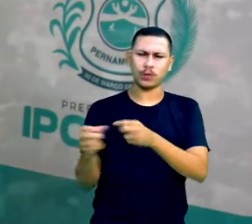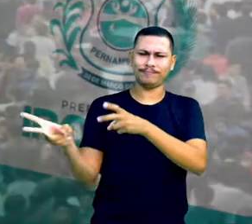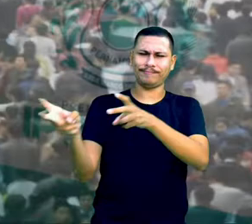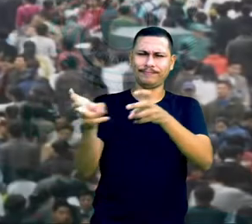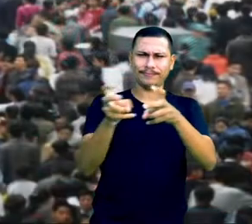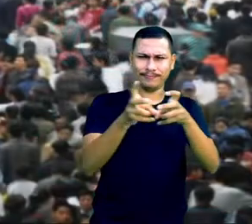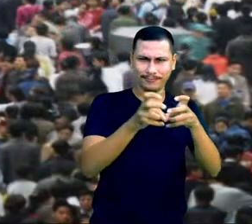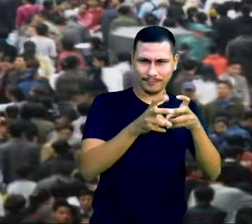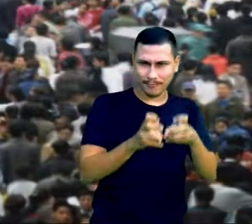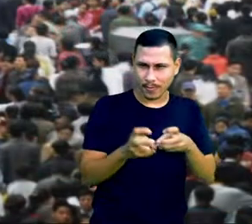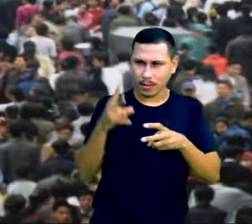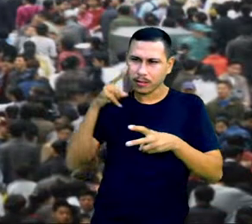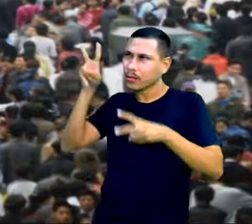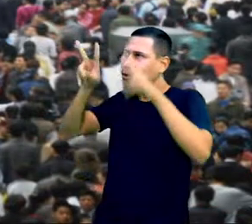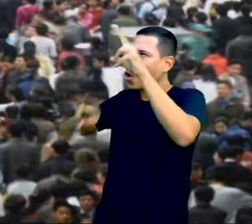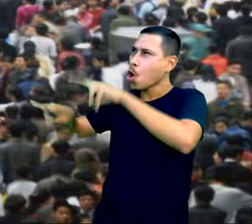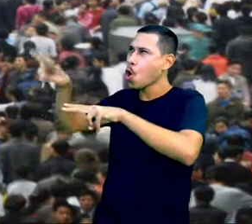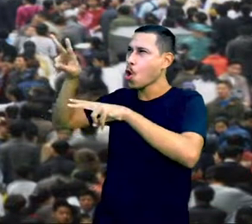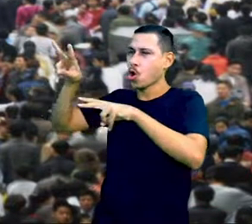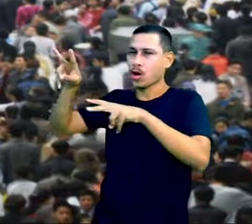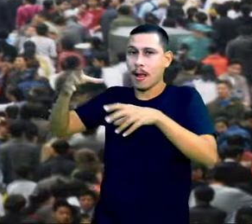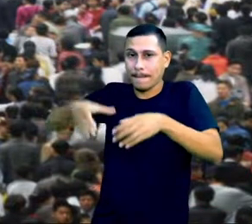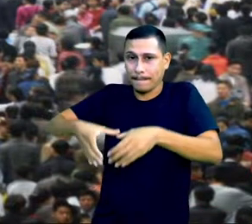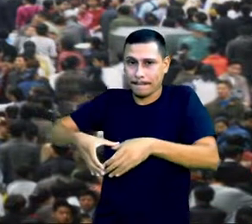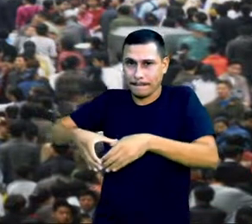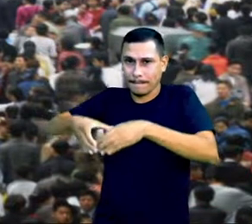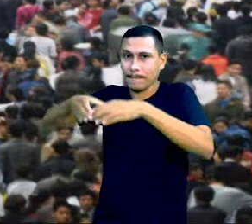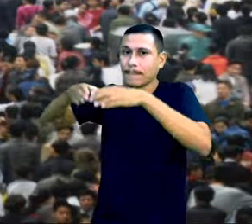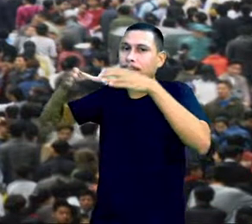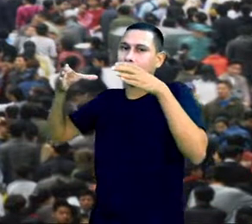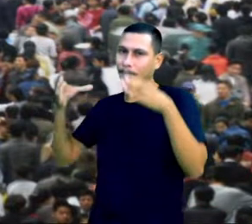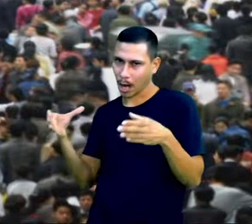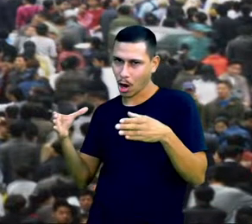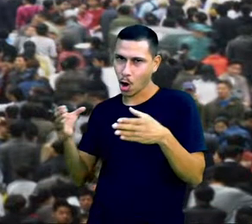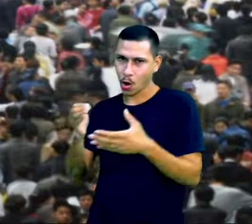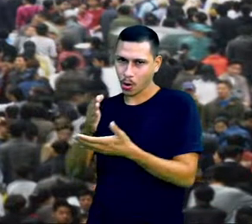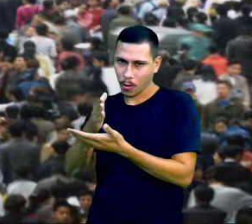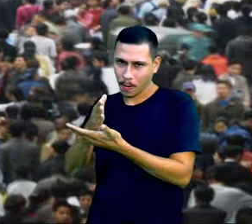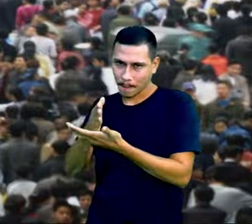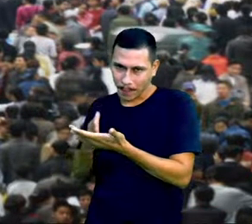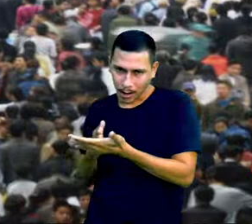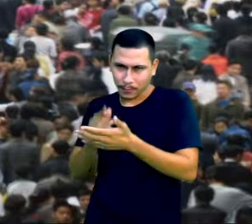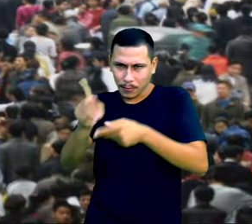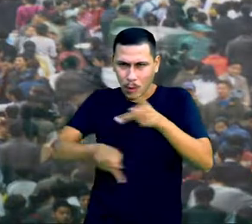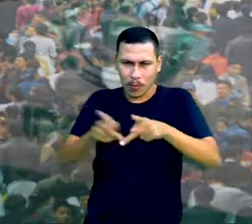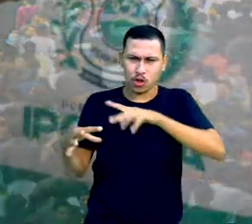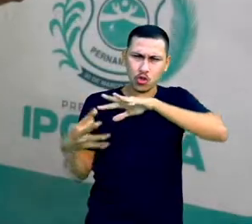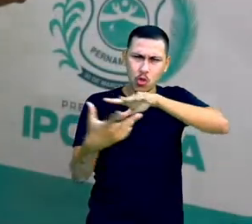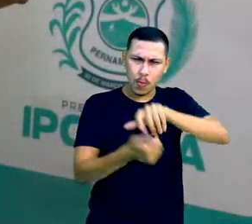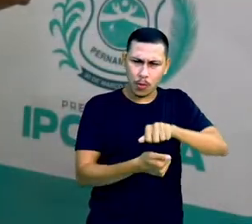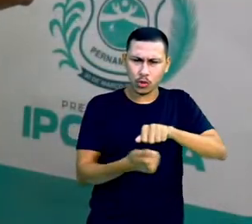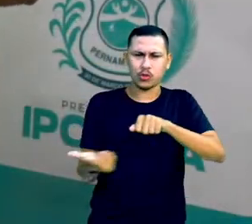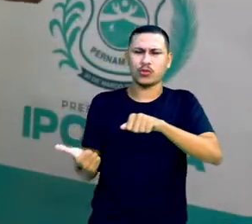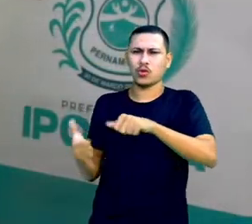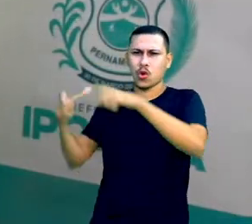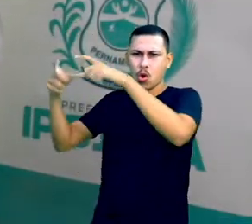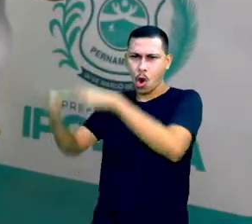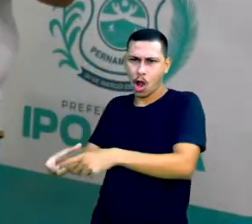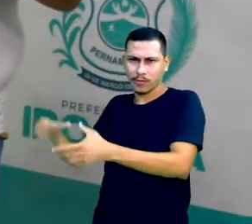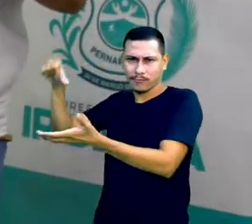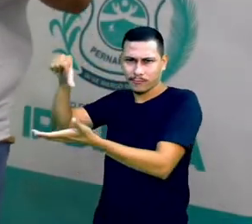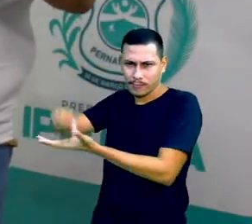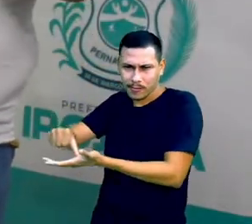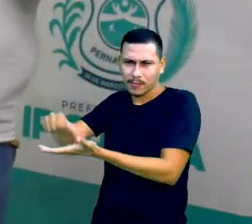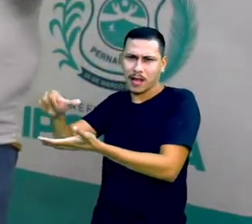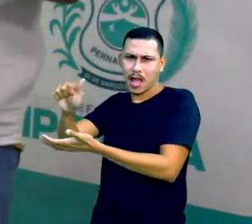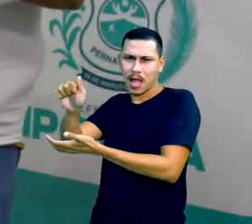aí que a maior parte da população do mundo está concentrada no continente asiático.